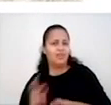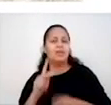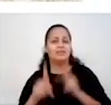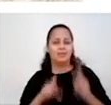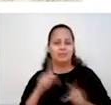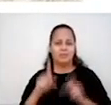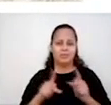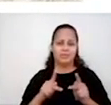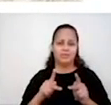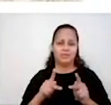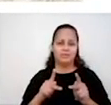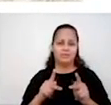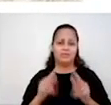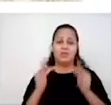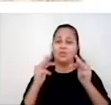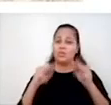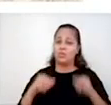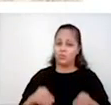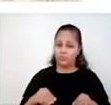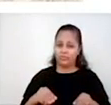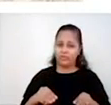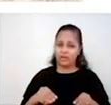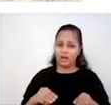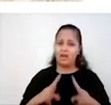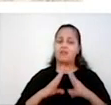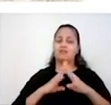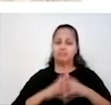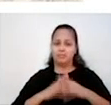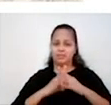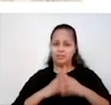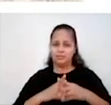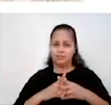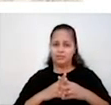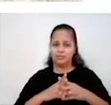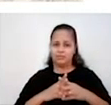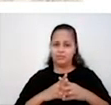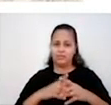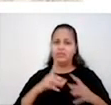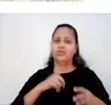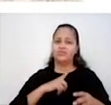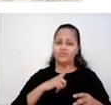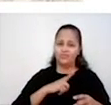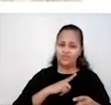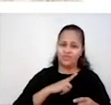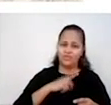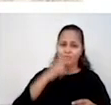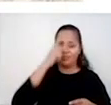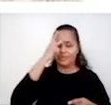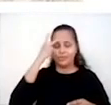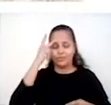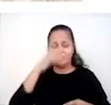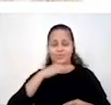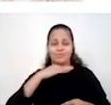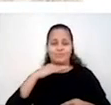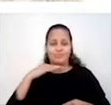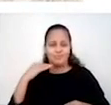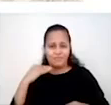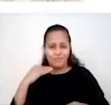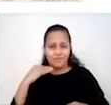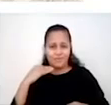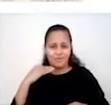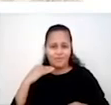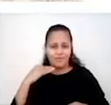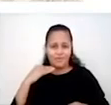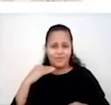população. Ao final do confronto, desses vários confrontos, havia mortos e feridos de ambos